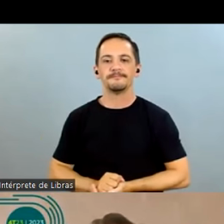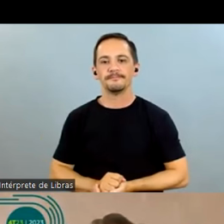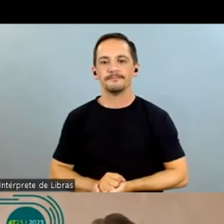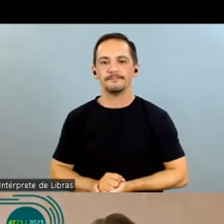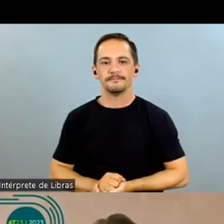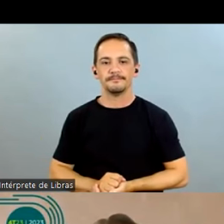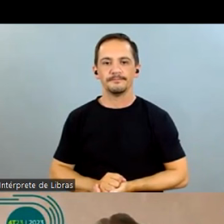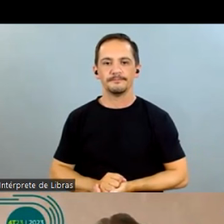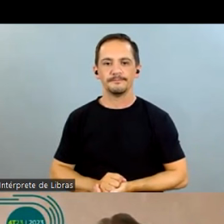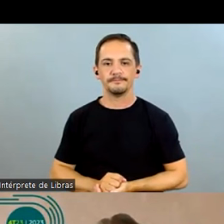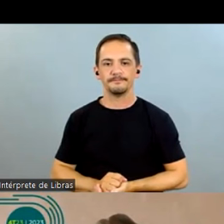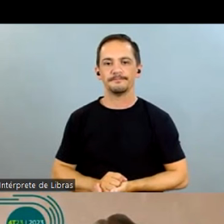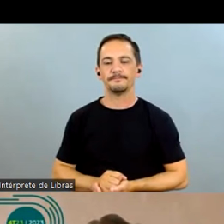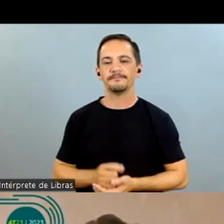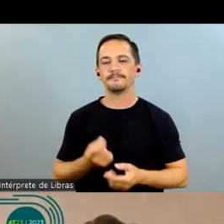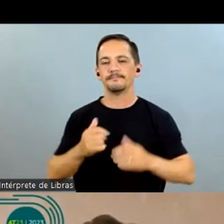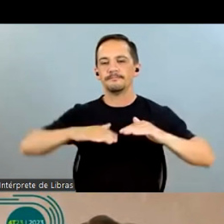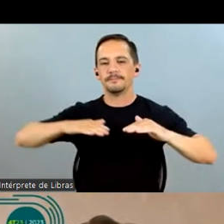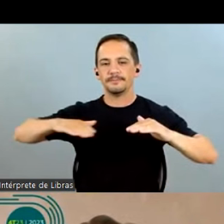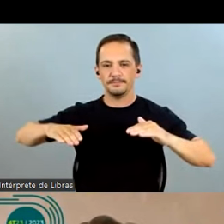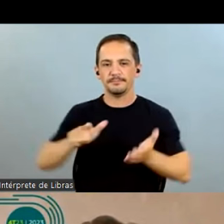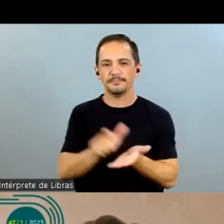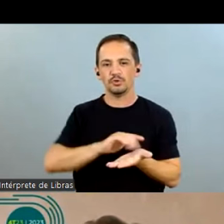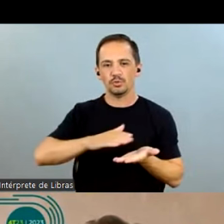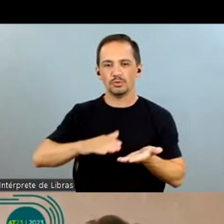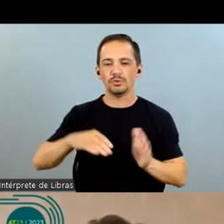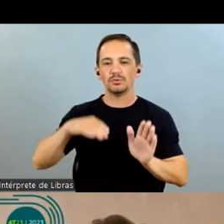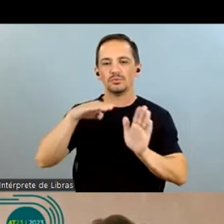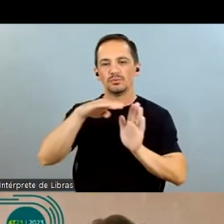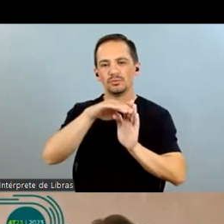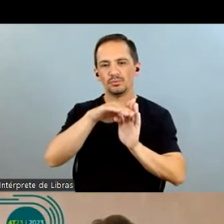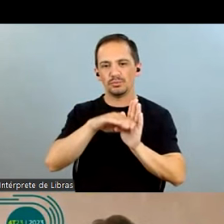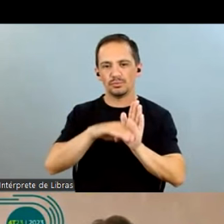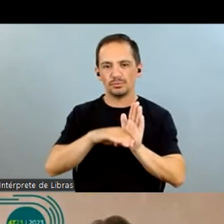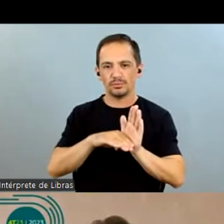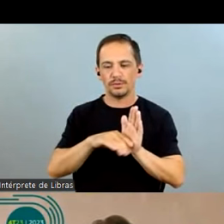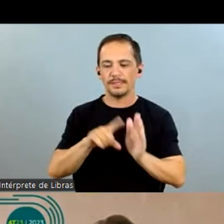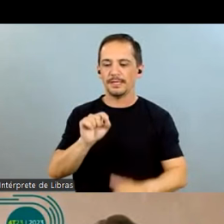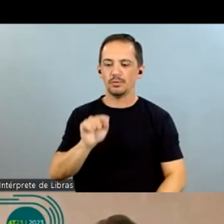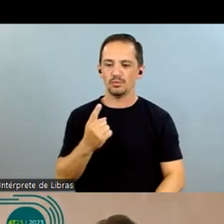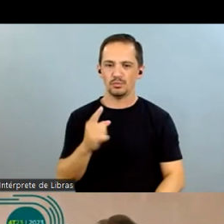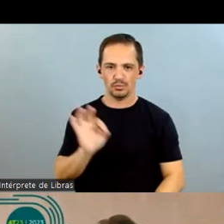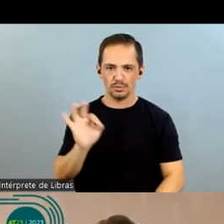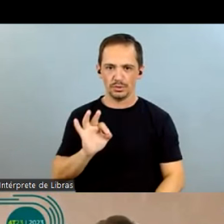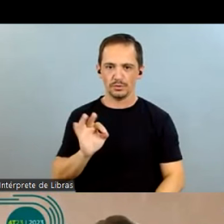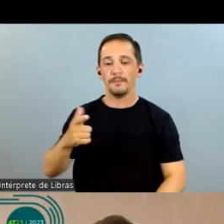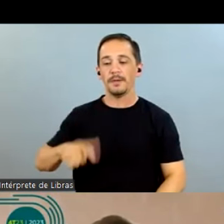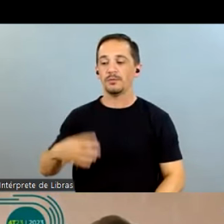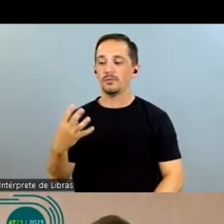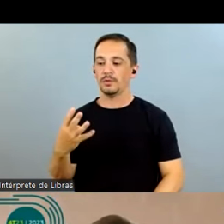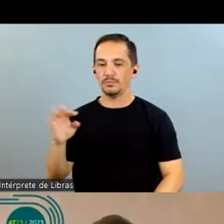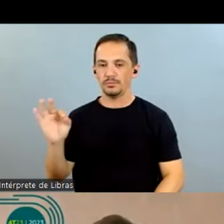os preços médios do papelão do lado tiveram uma queda ao longo do ano de 10.1 e de 4% em relação ao terceiro trimestre